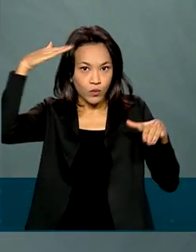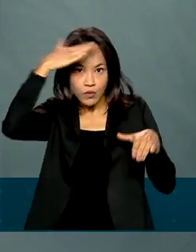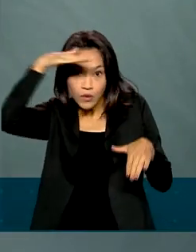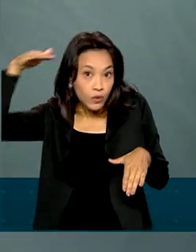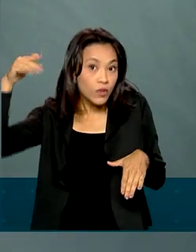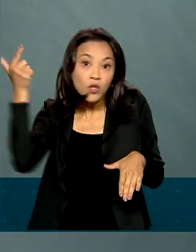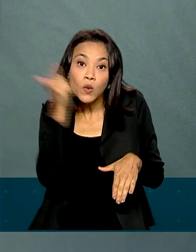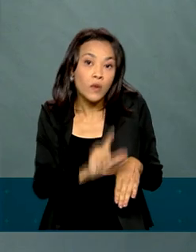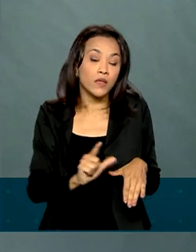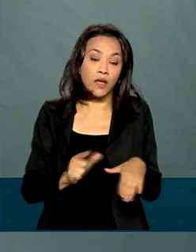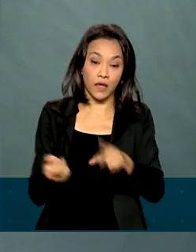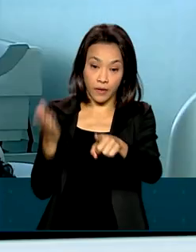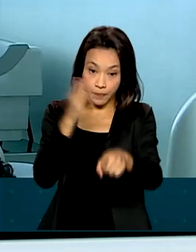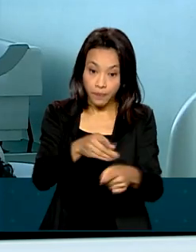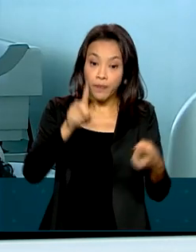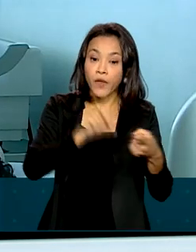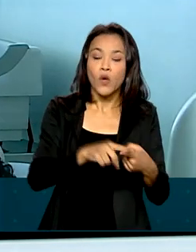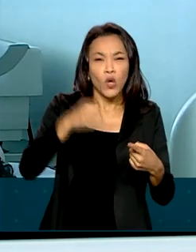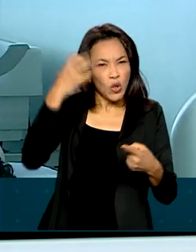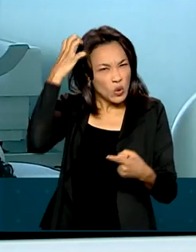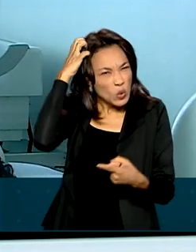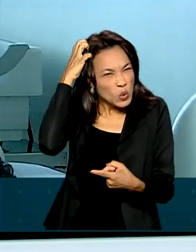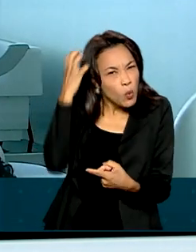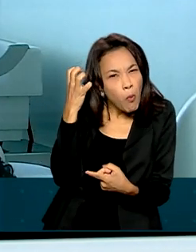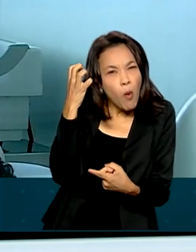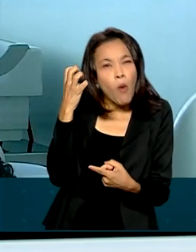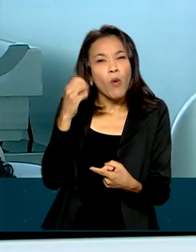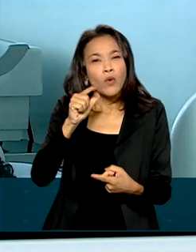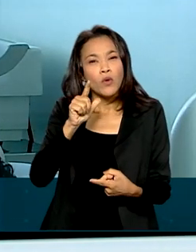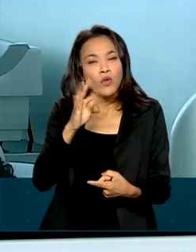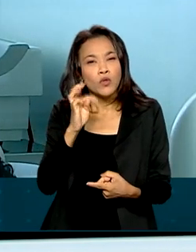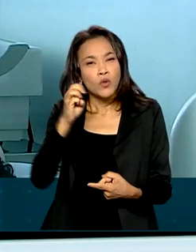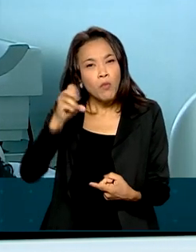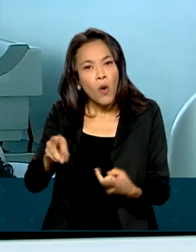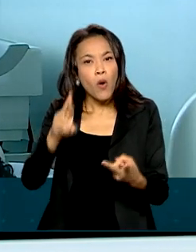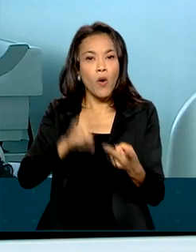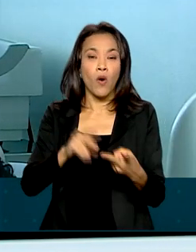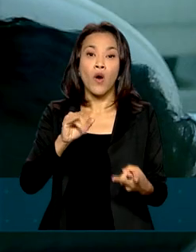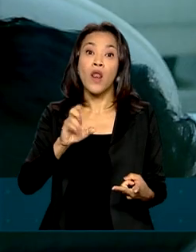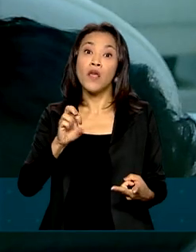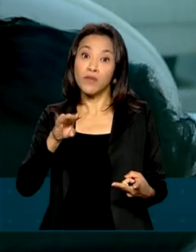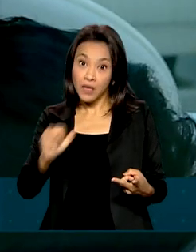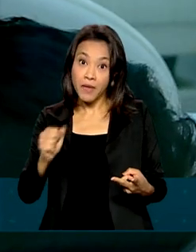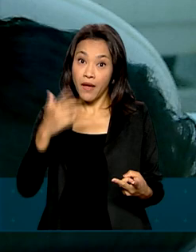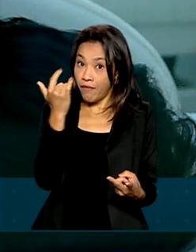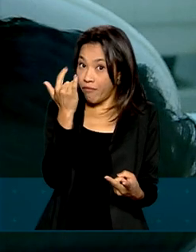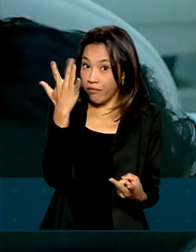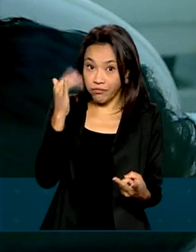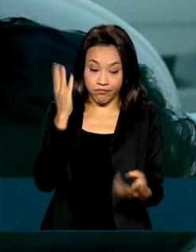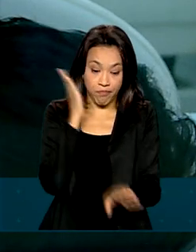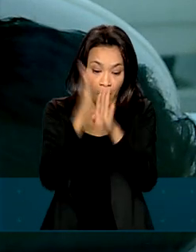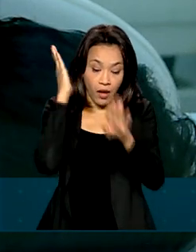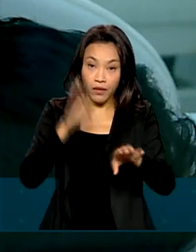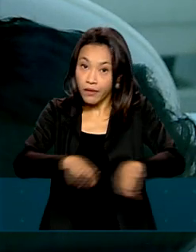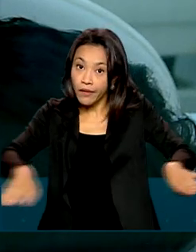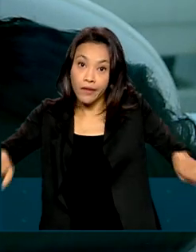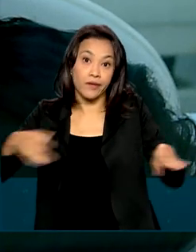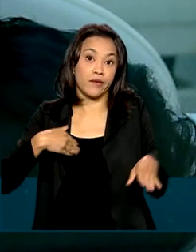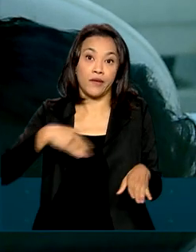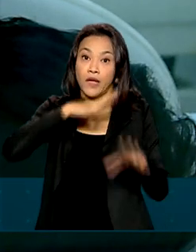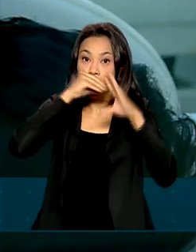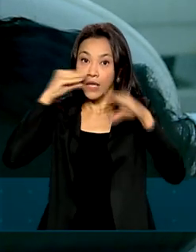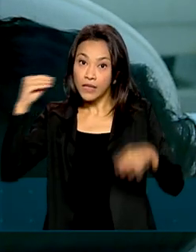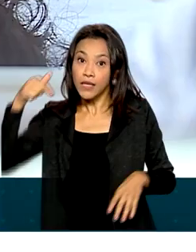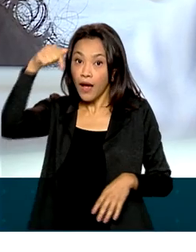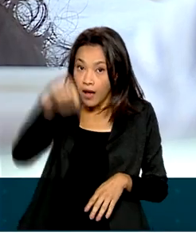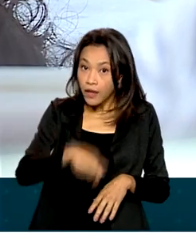cerebrais e as leucemias são os mais frequentes na infância e na adolescência. Aqui no país, o SUS oferece tratamento